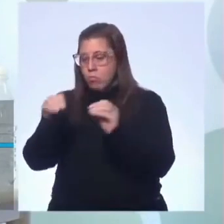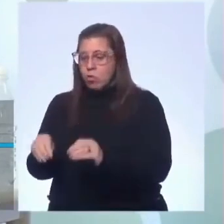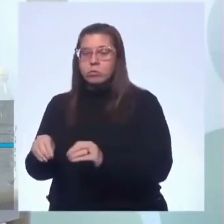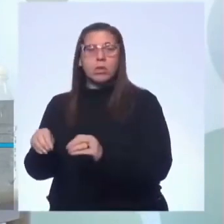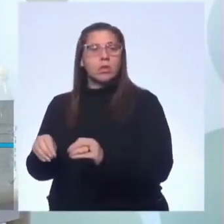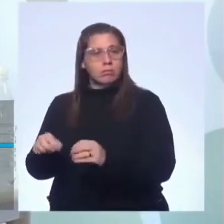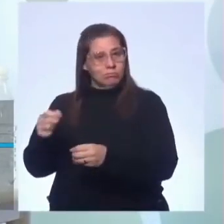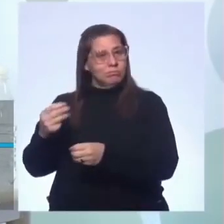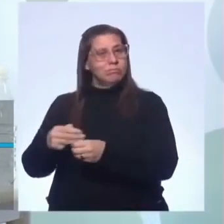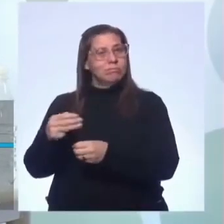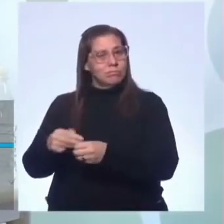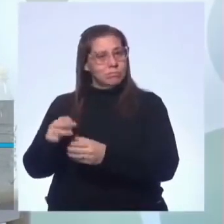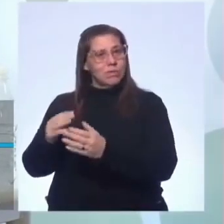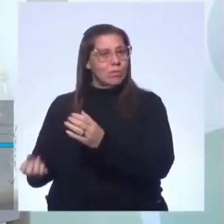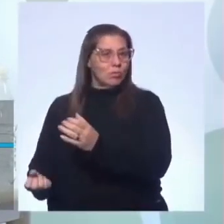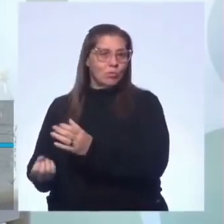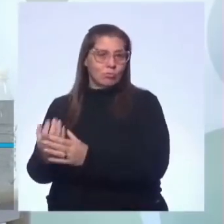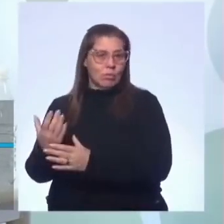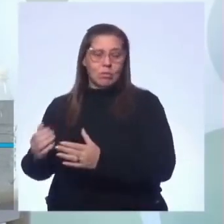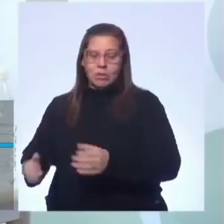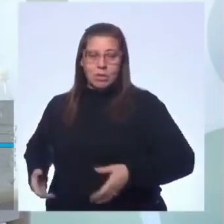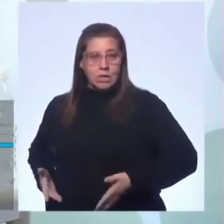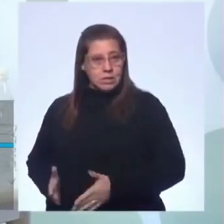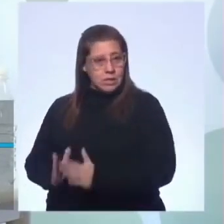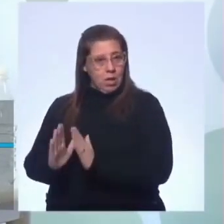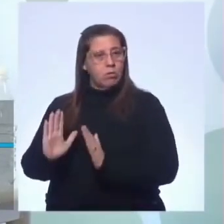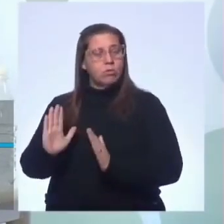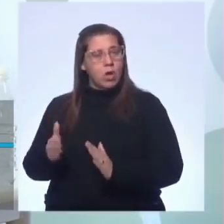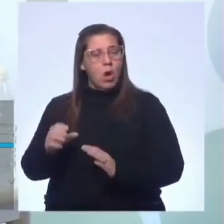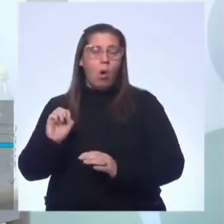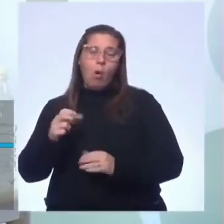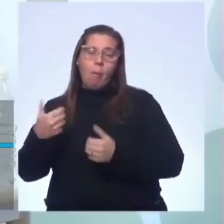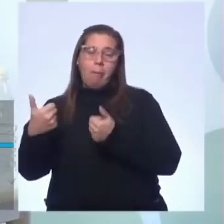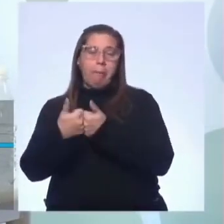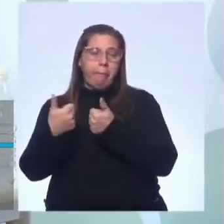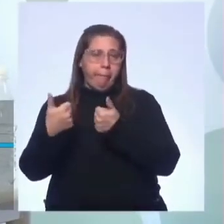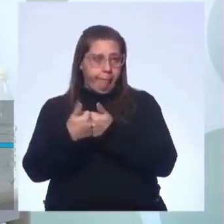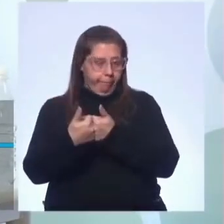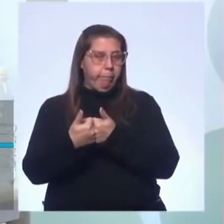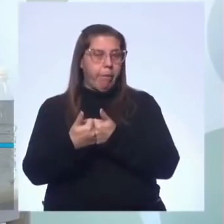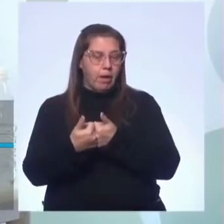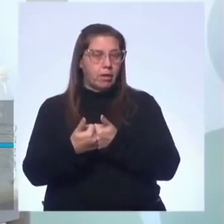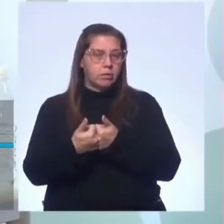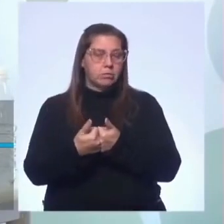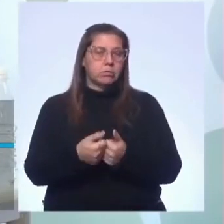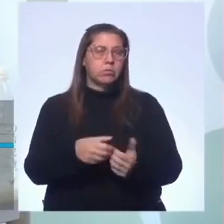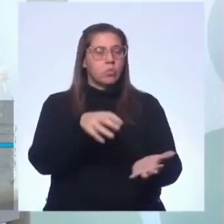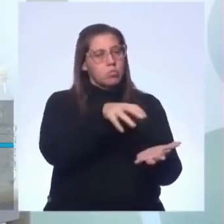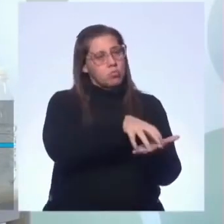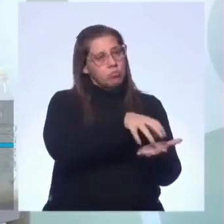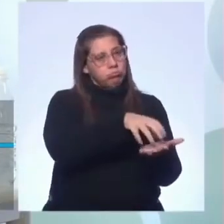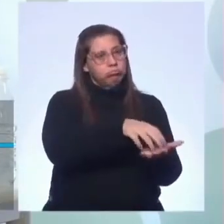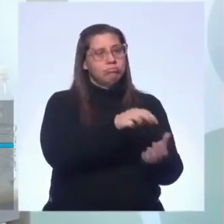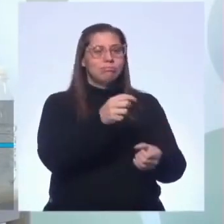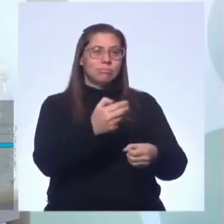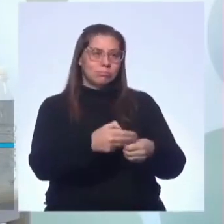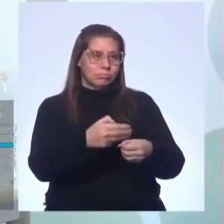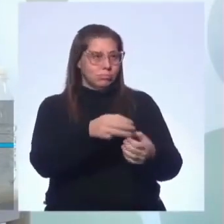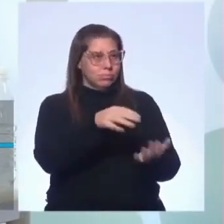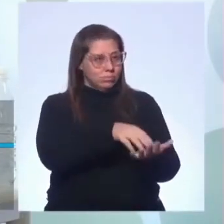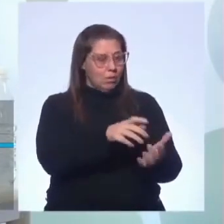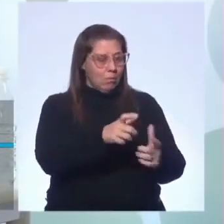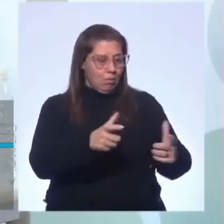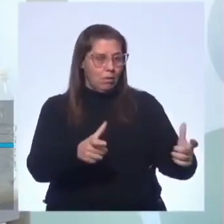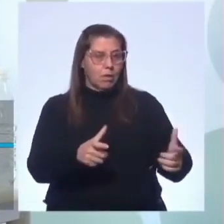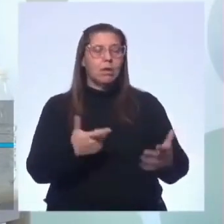seus municípios de origem ou para outros municípios próximos aí do grande município. E, logicamente, através de um